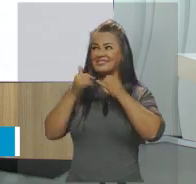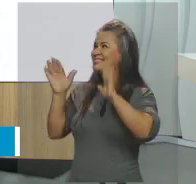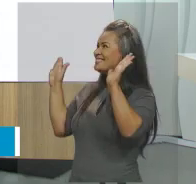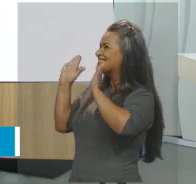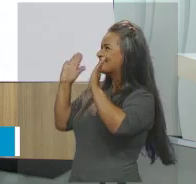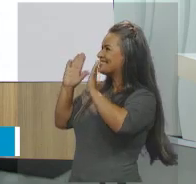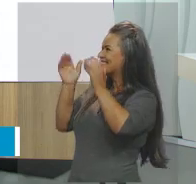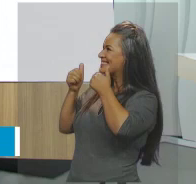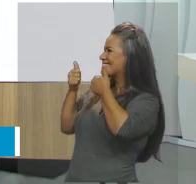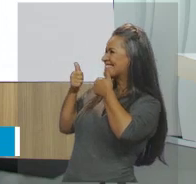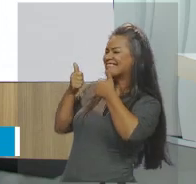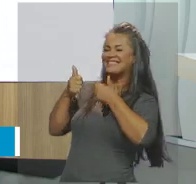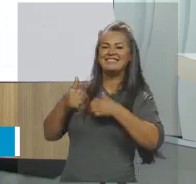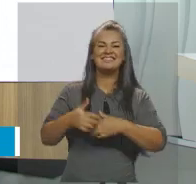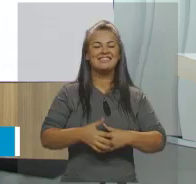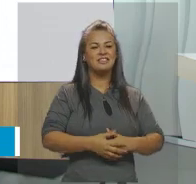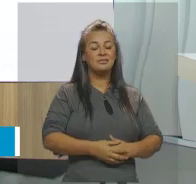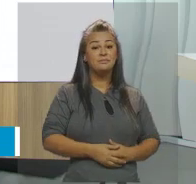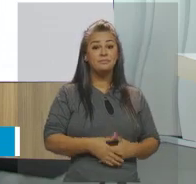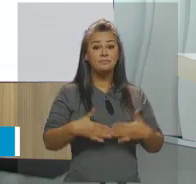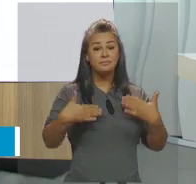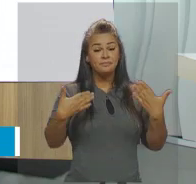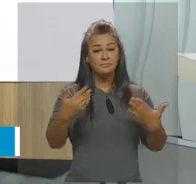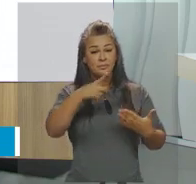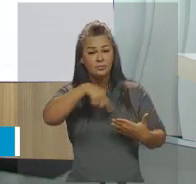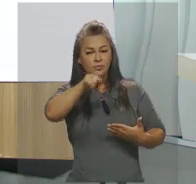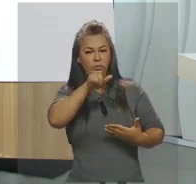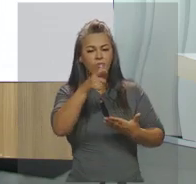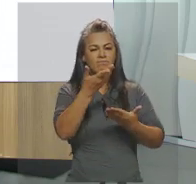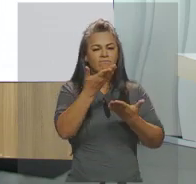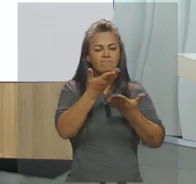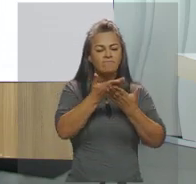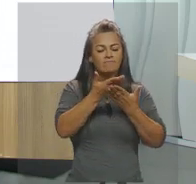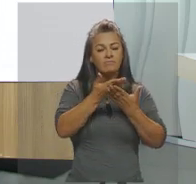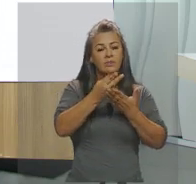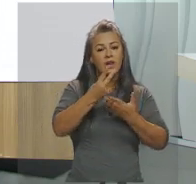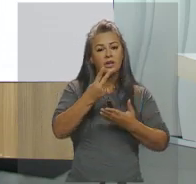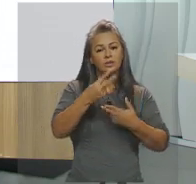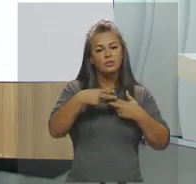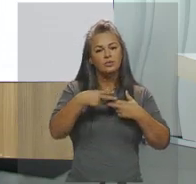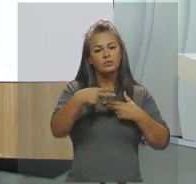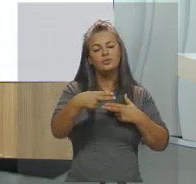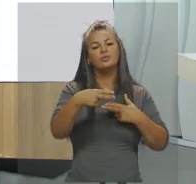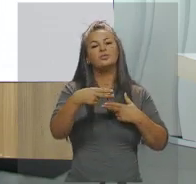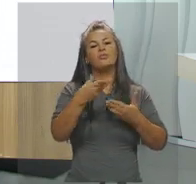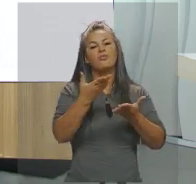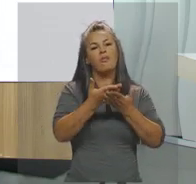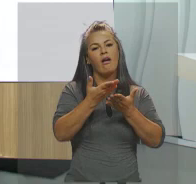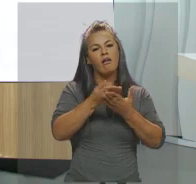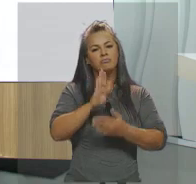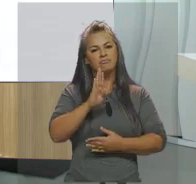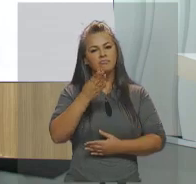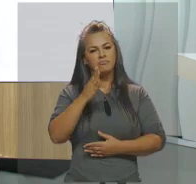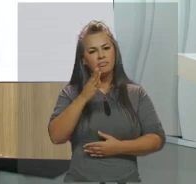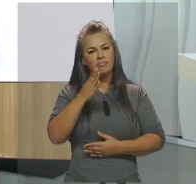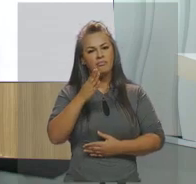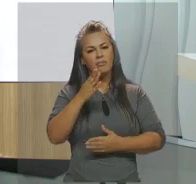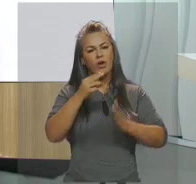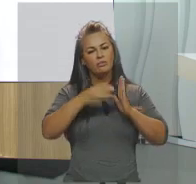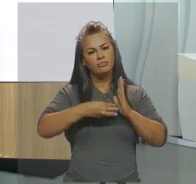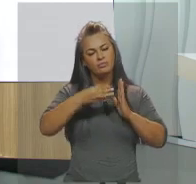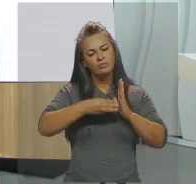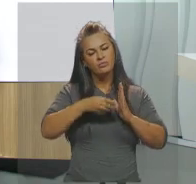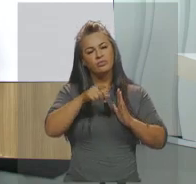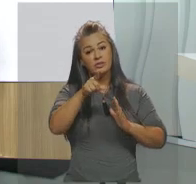Oi, Fabiana! Para a gente dar início à nossa segunda aula de Biologia do ciclo 3, para você, aluno do